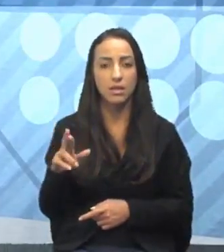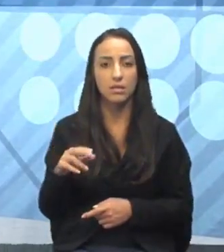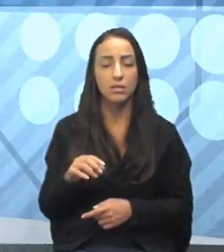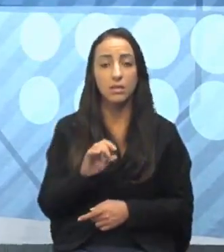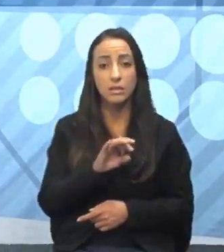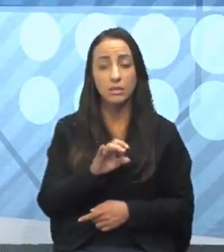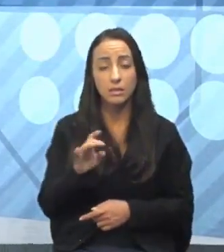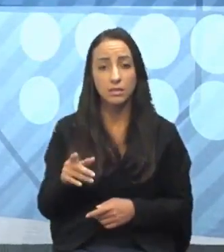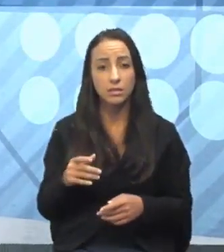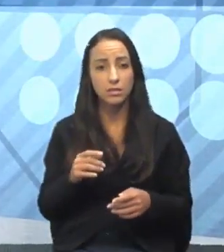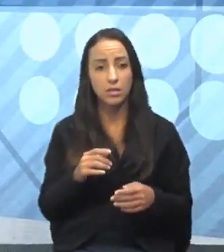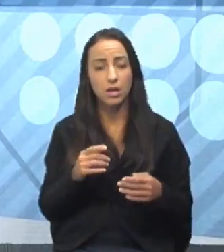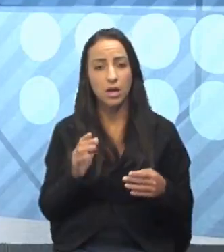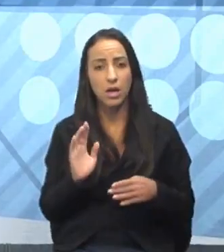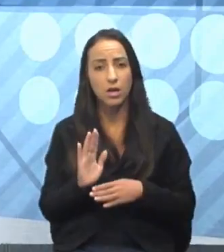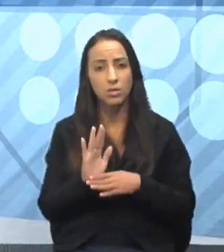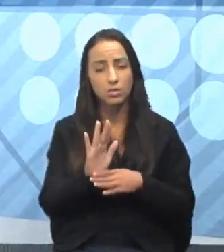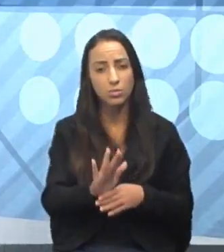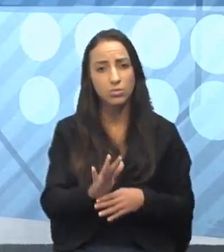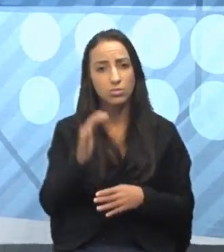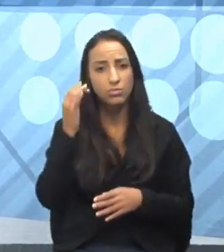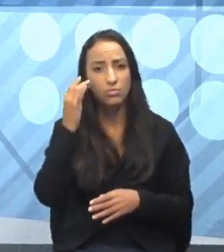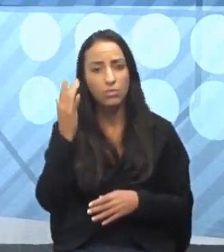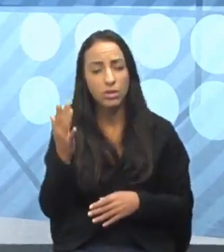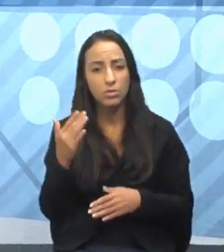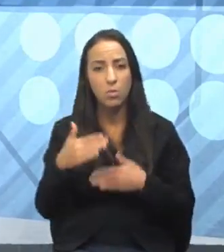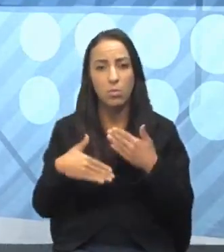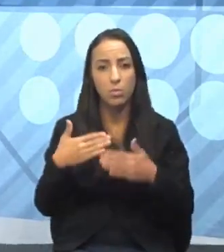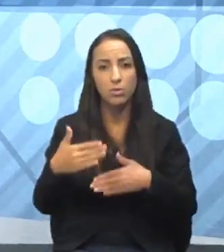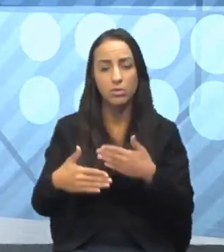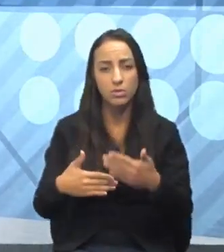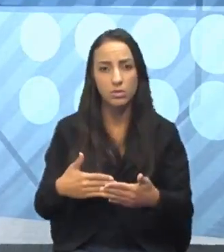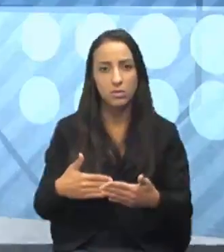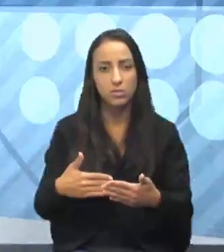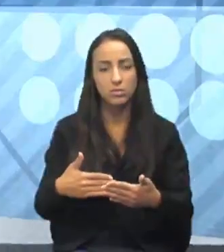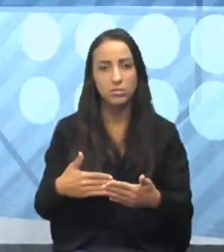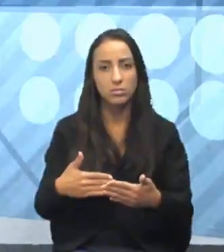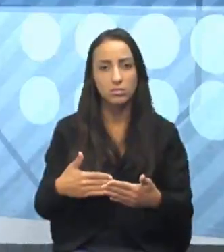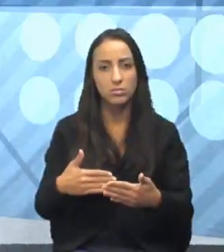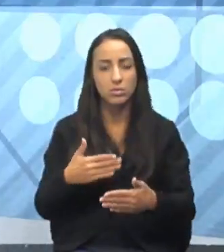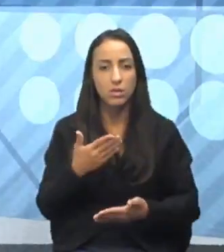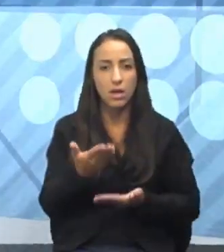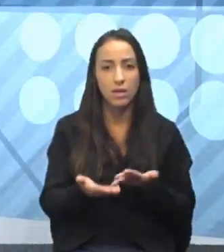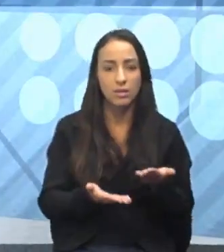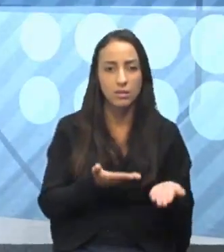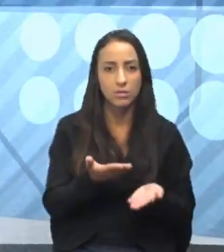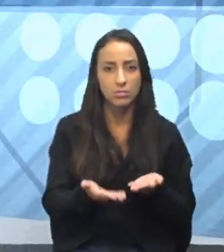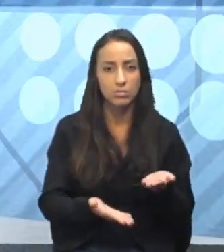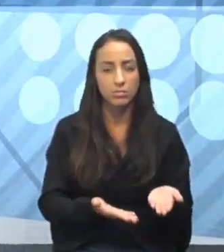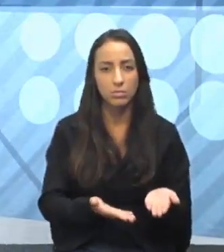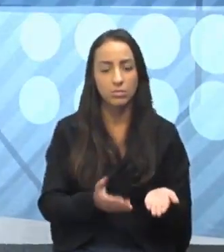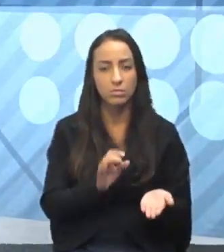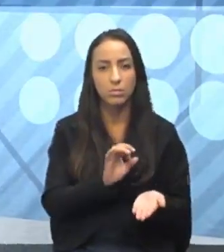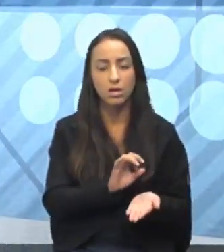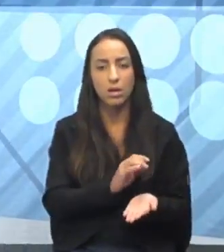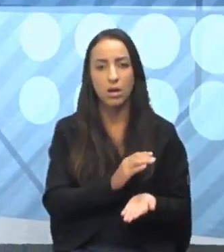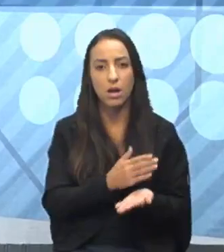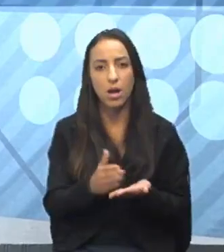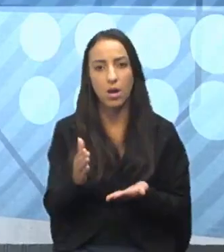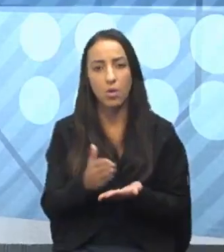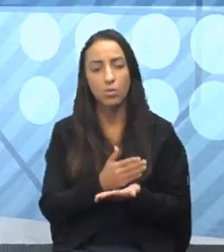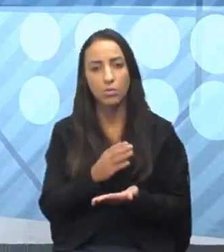posições facilitam o processo do atendimento para alguns exames